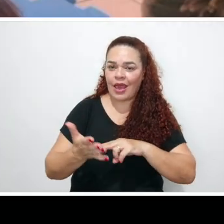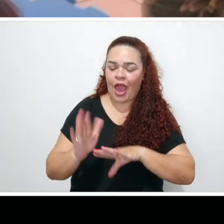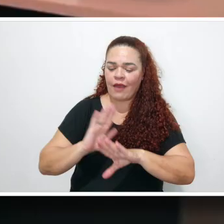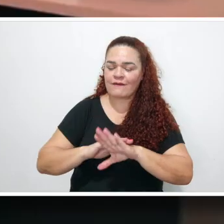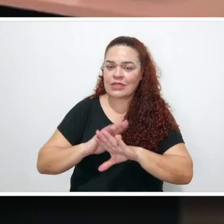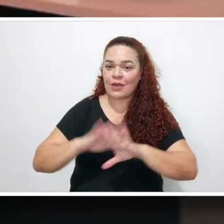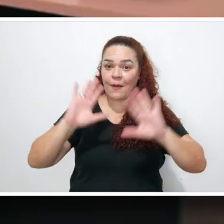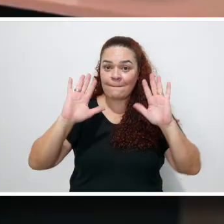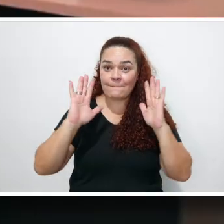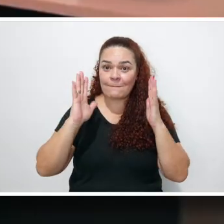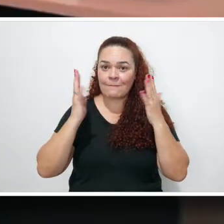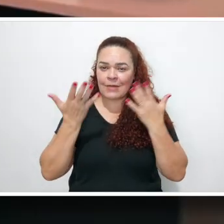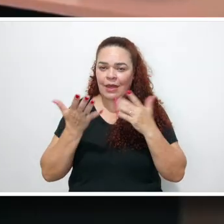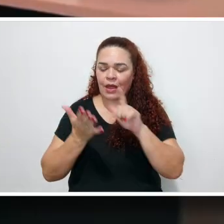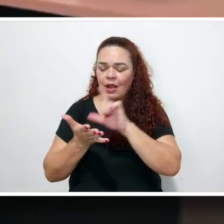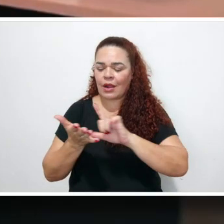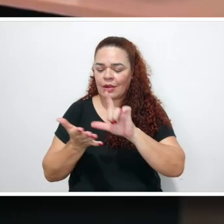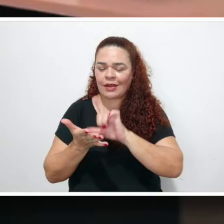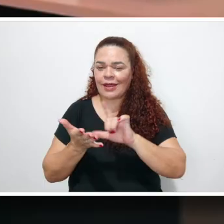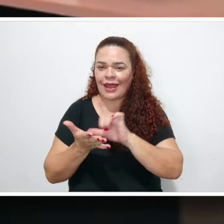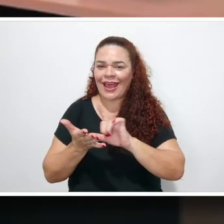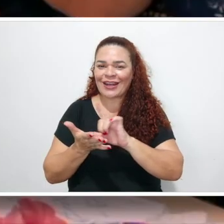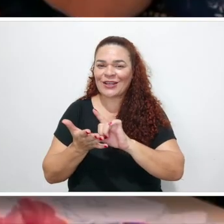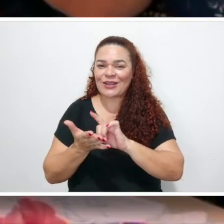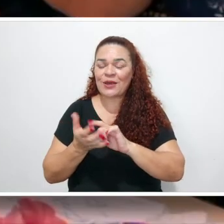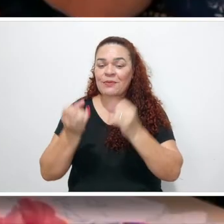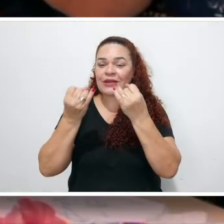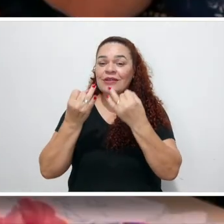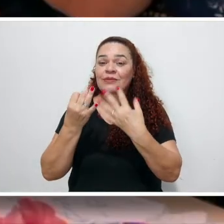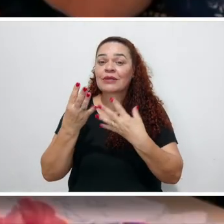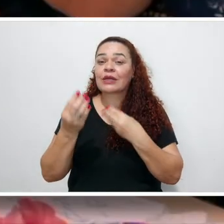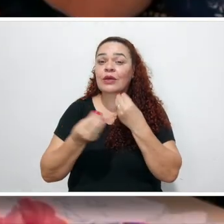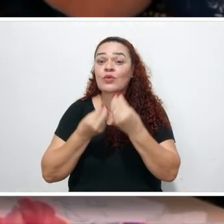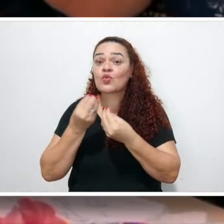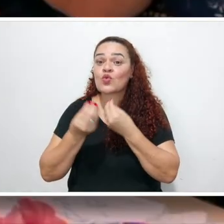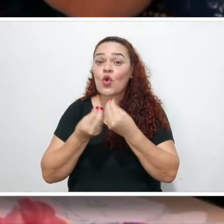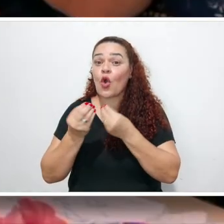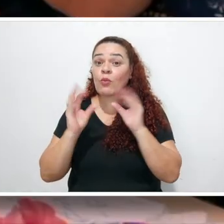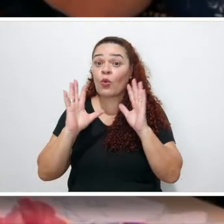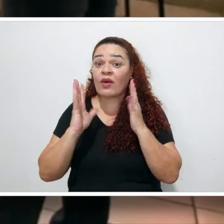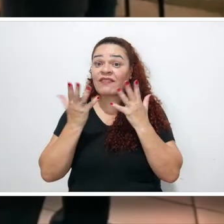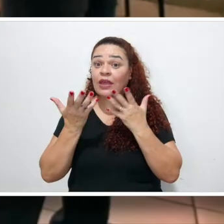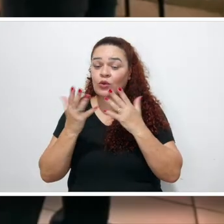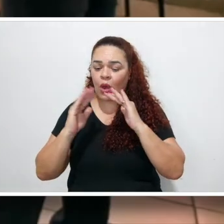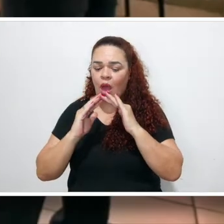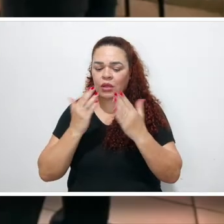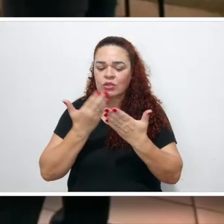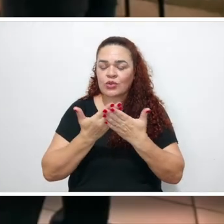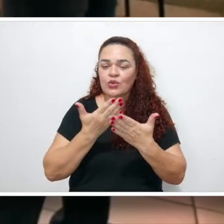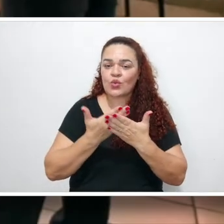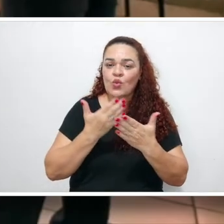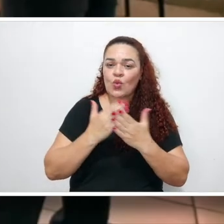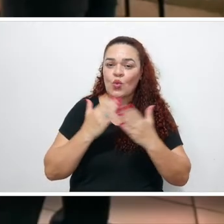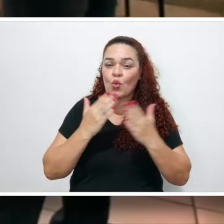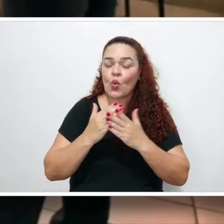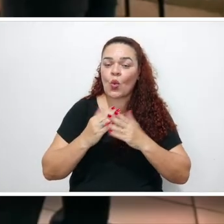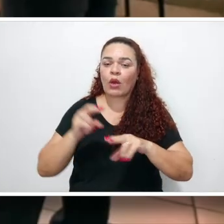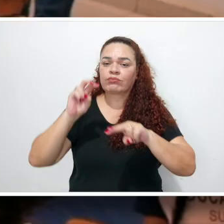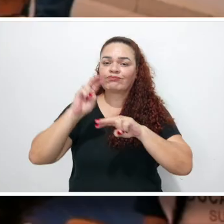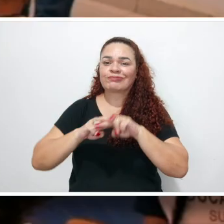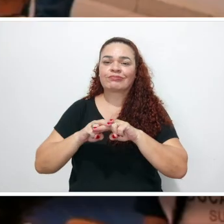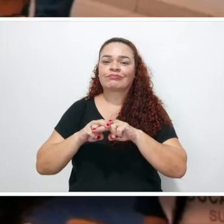nós desenhamos a nossa primeira parada literária para fazer esse evento onde toda a